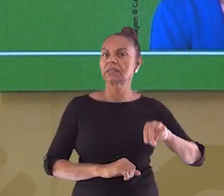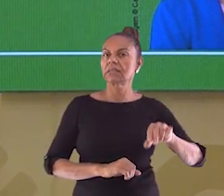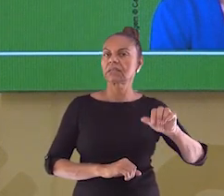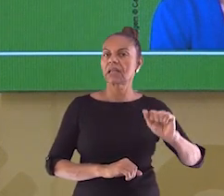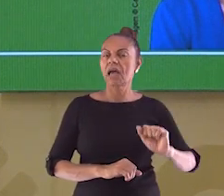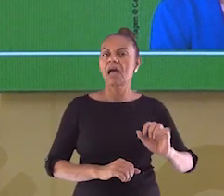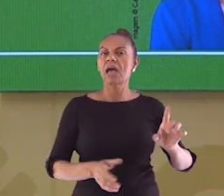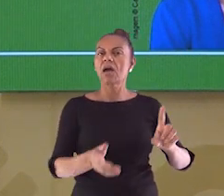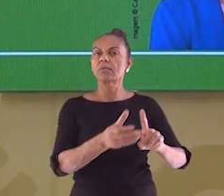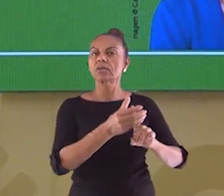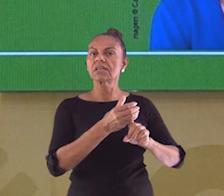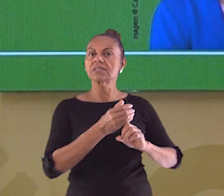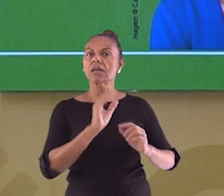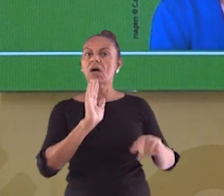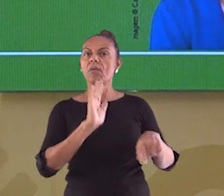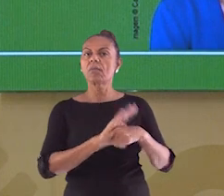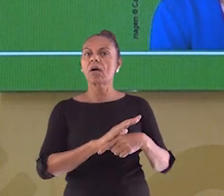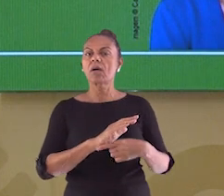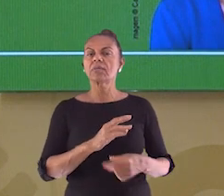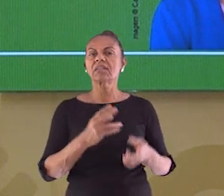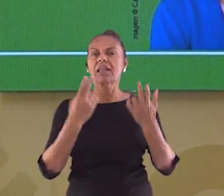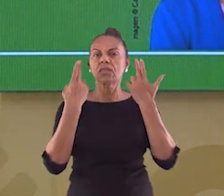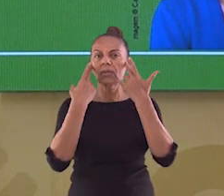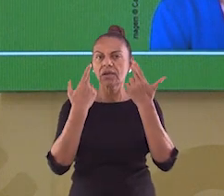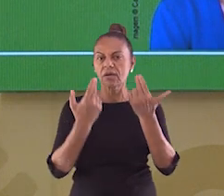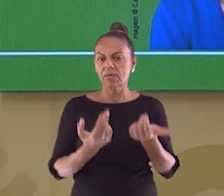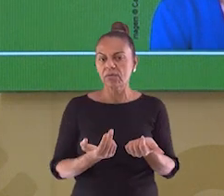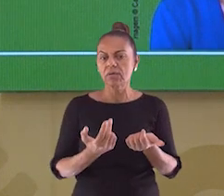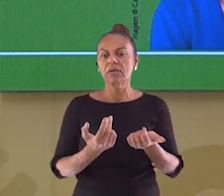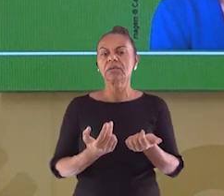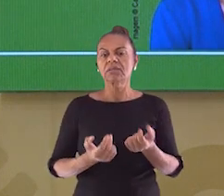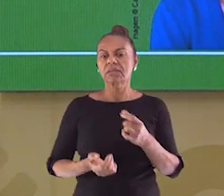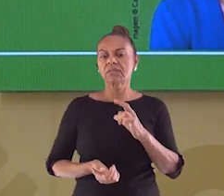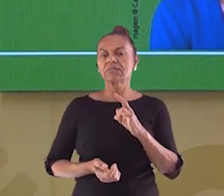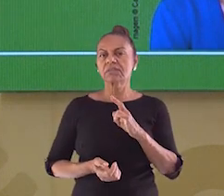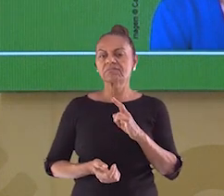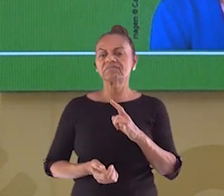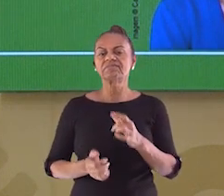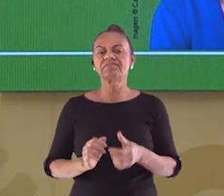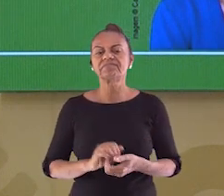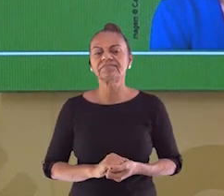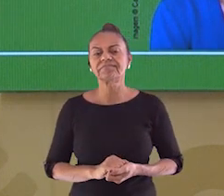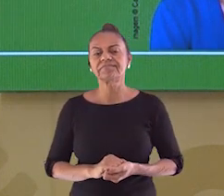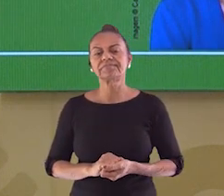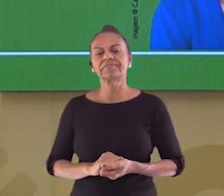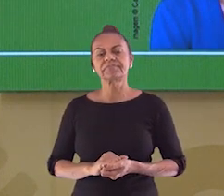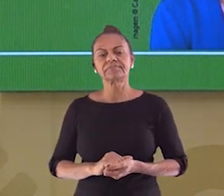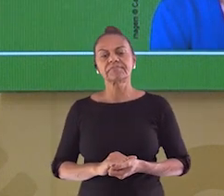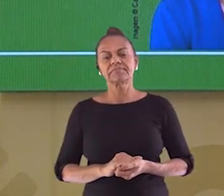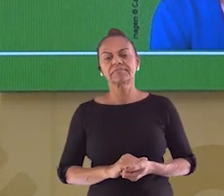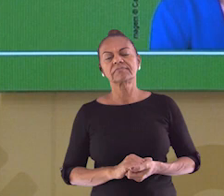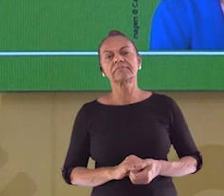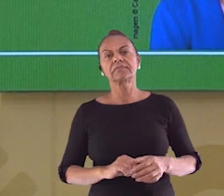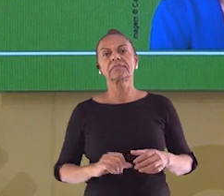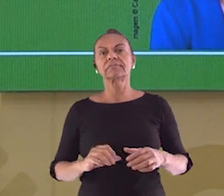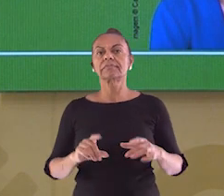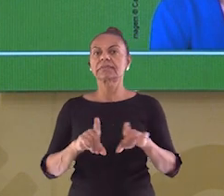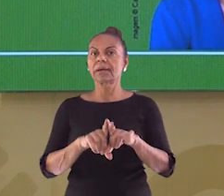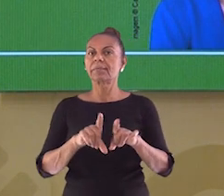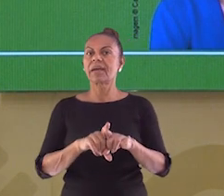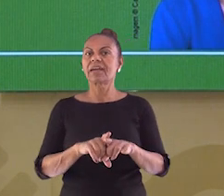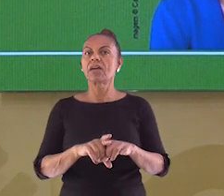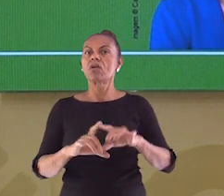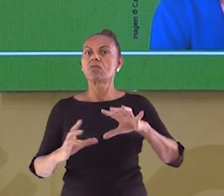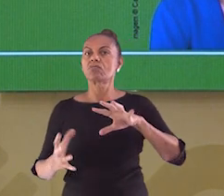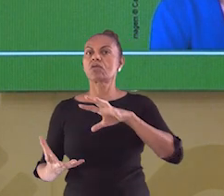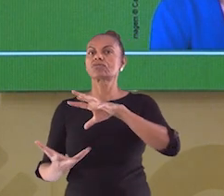raios ultravioleta, nosso planeta conta com um escudo protetor contra a radiação do Sol, chamada de camada